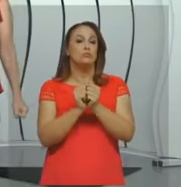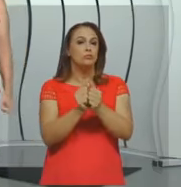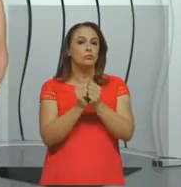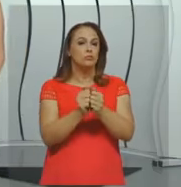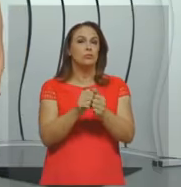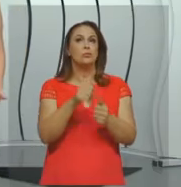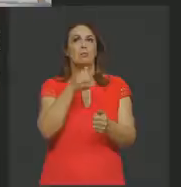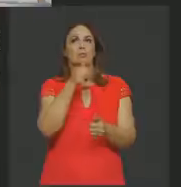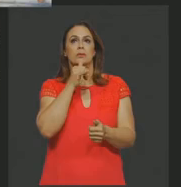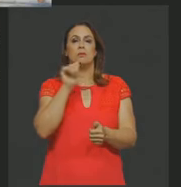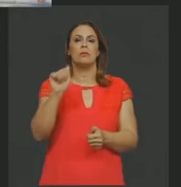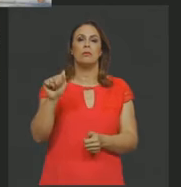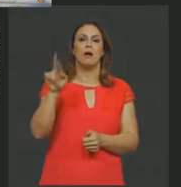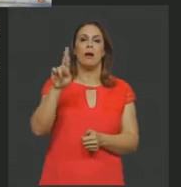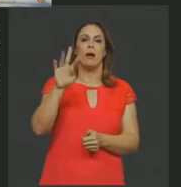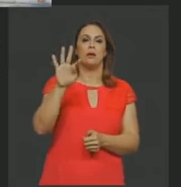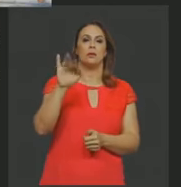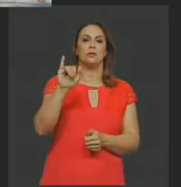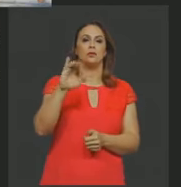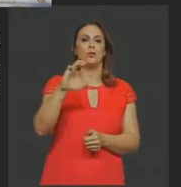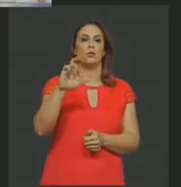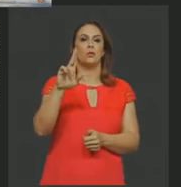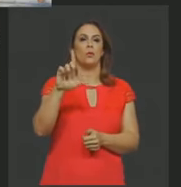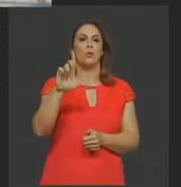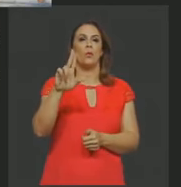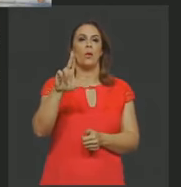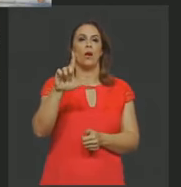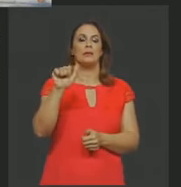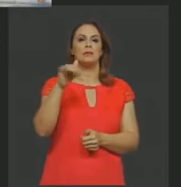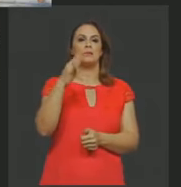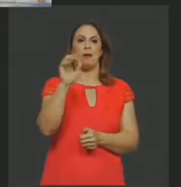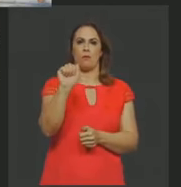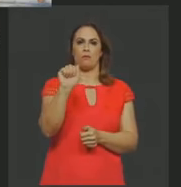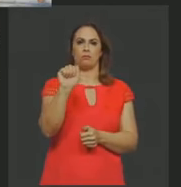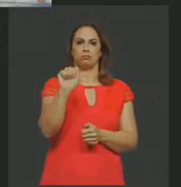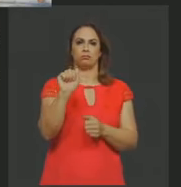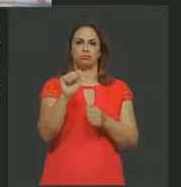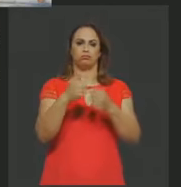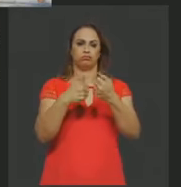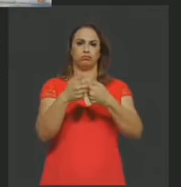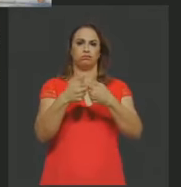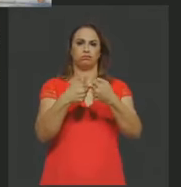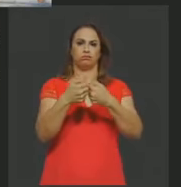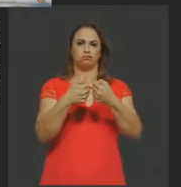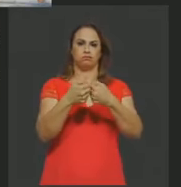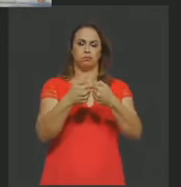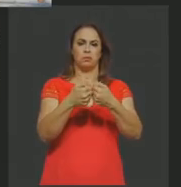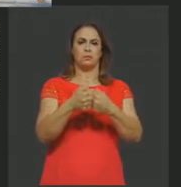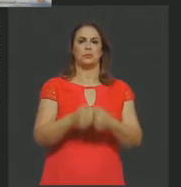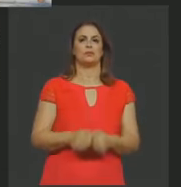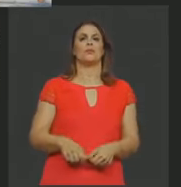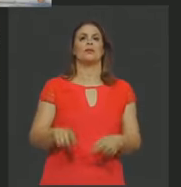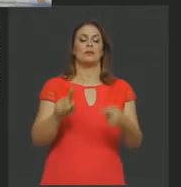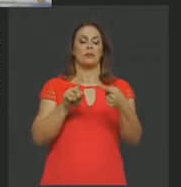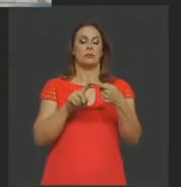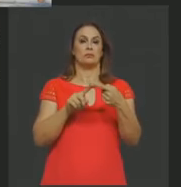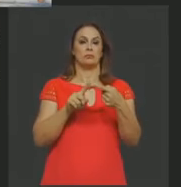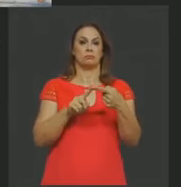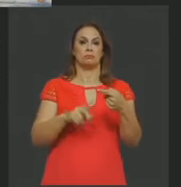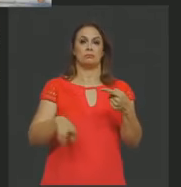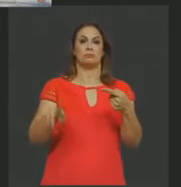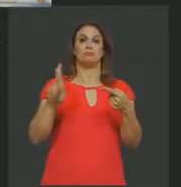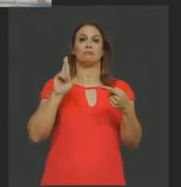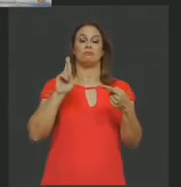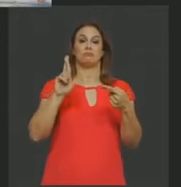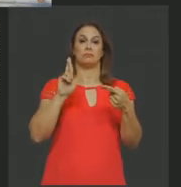Quais são as funções do sistema esquelético? São várias, tá, gente? Primeiro, proteção, lembrando